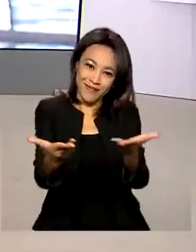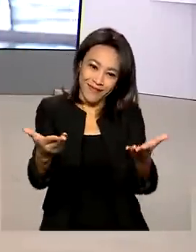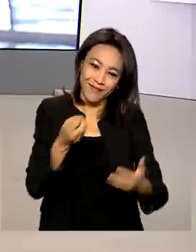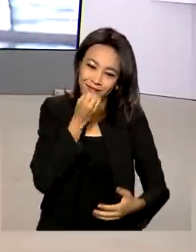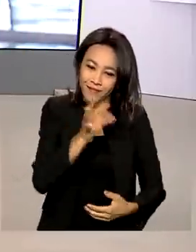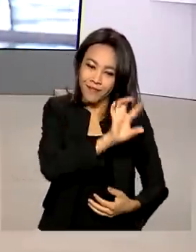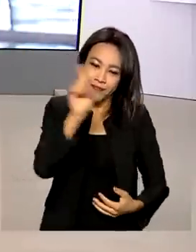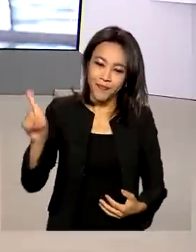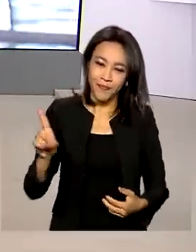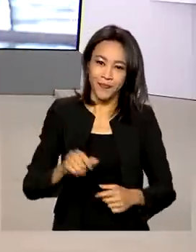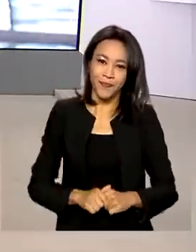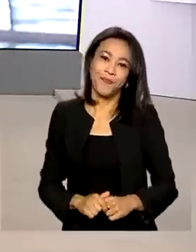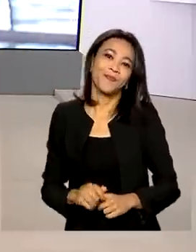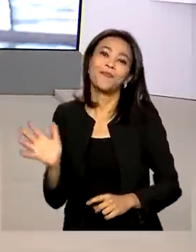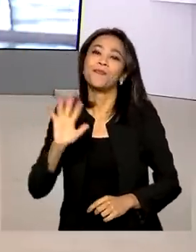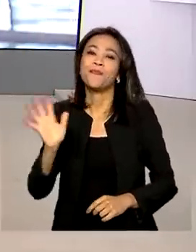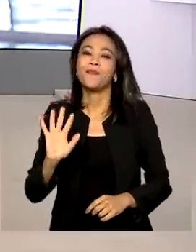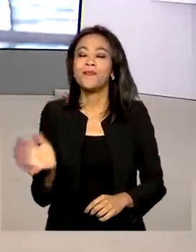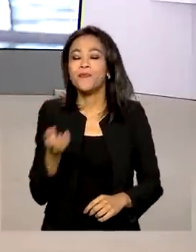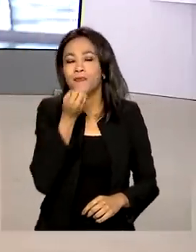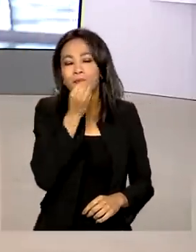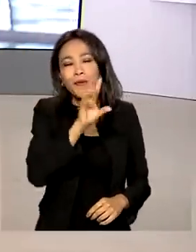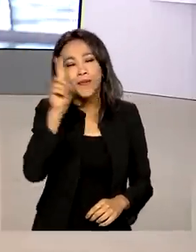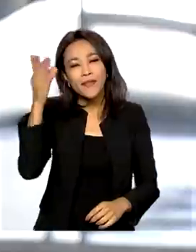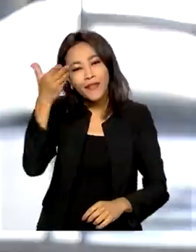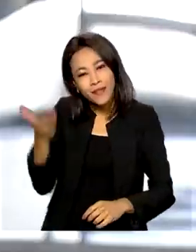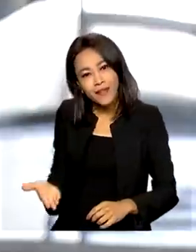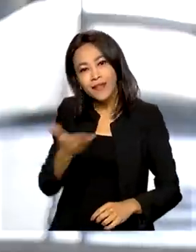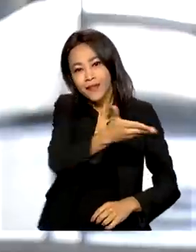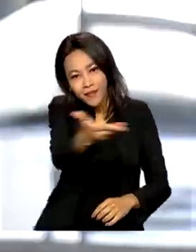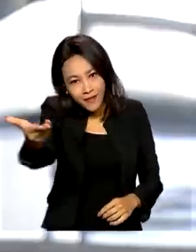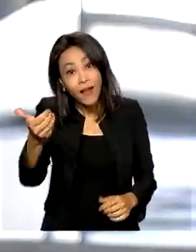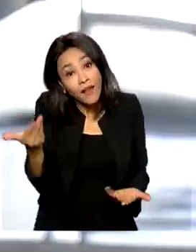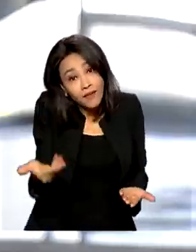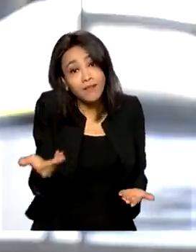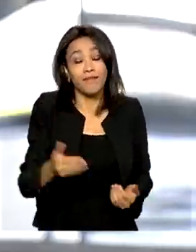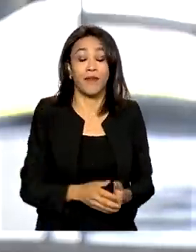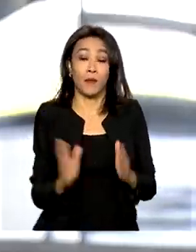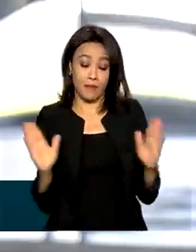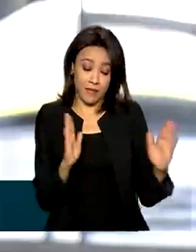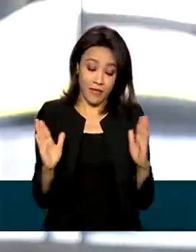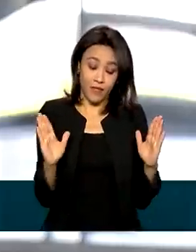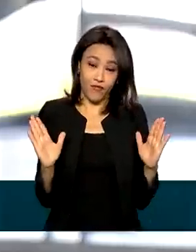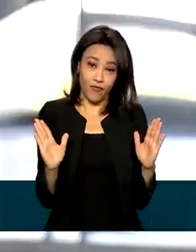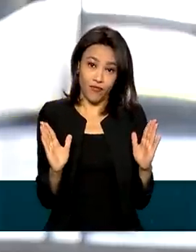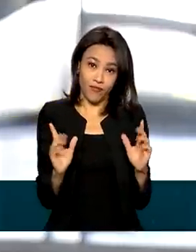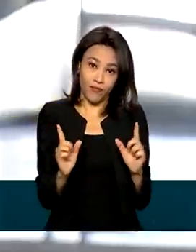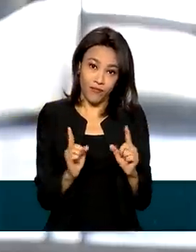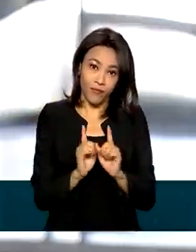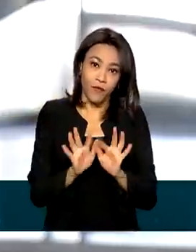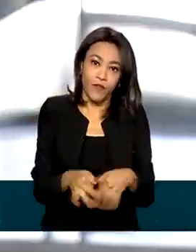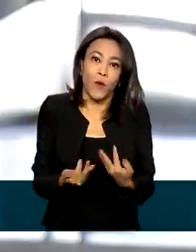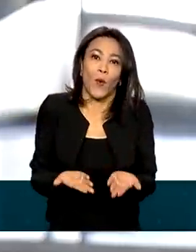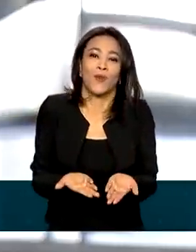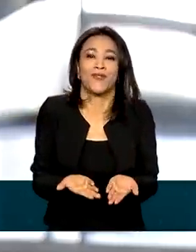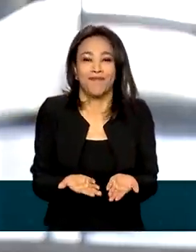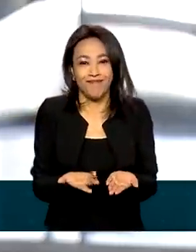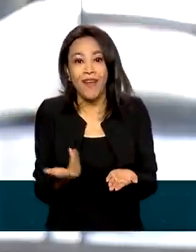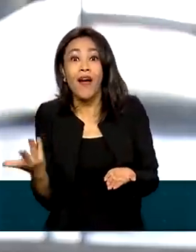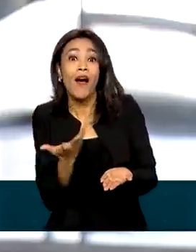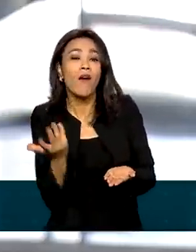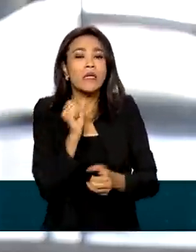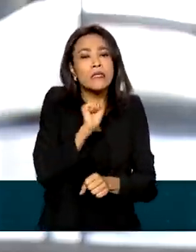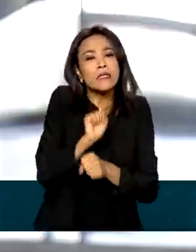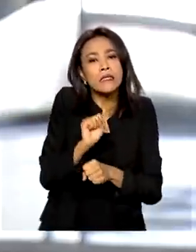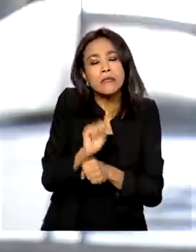bom dia olá Renata bom dia para você bom dia a todos é isso né o prazo se encerra hoje para entrar nessa lista